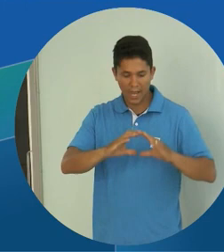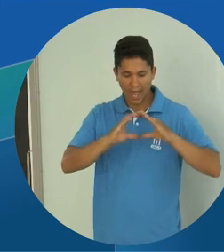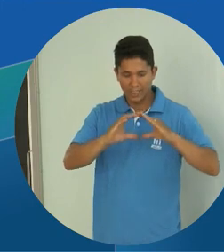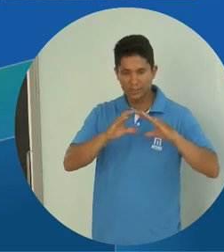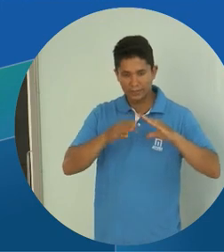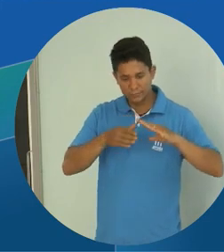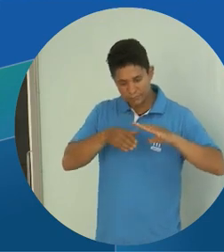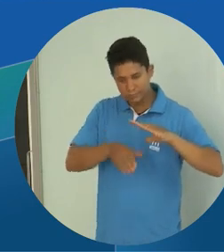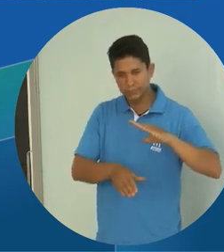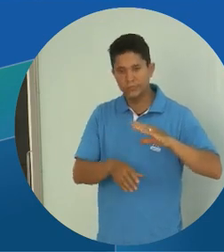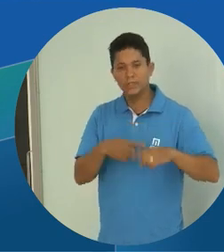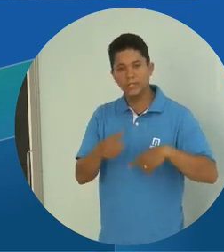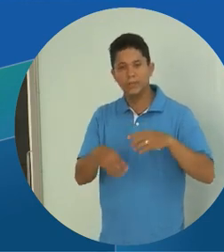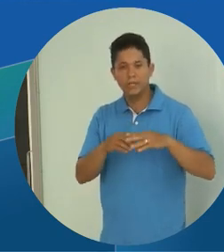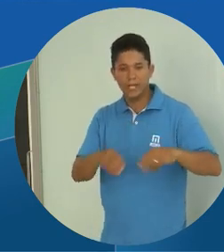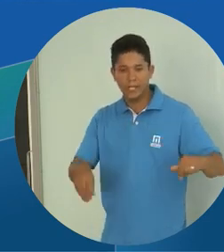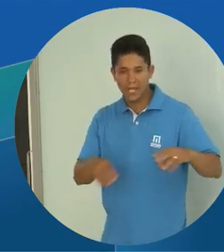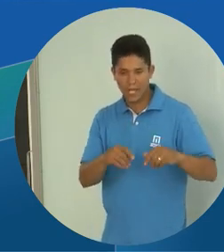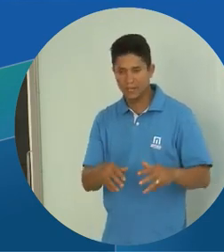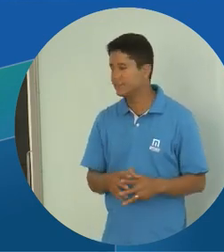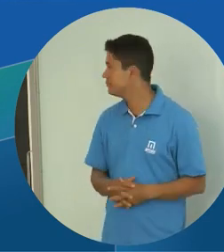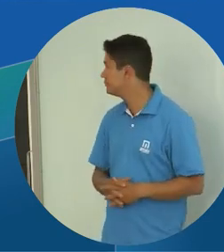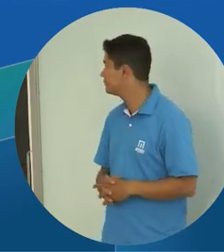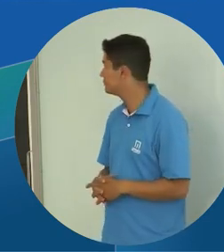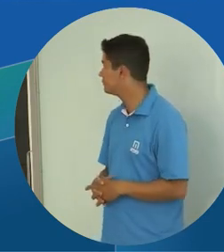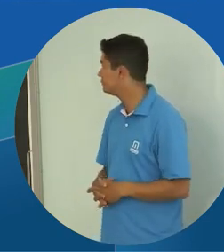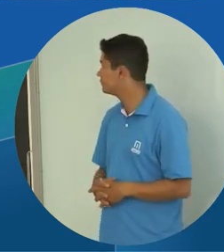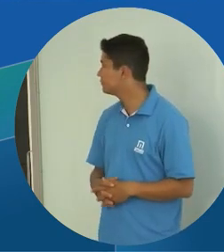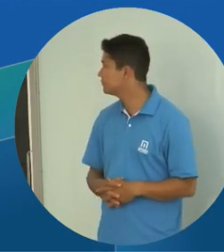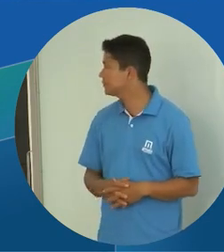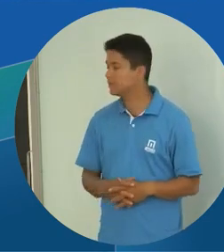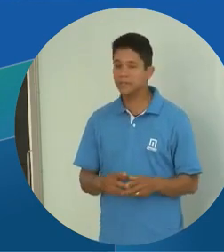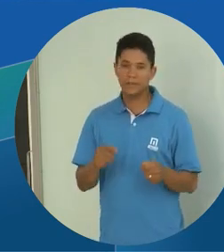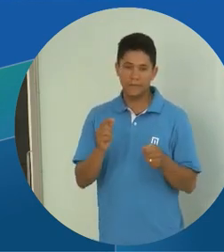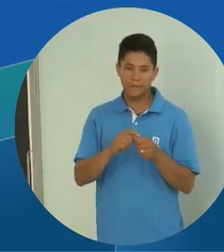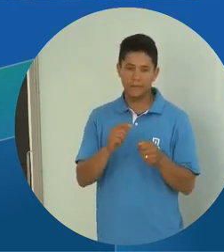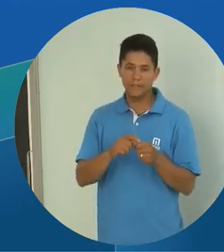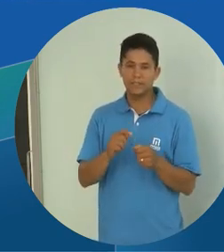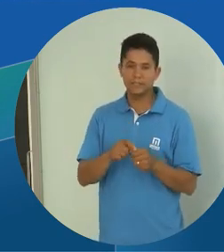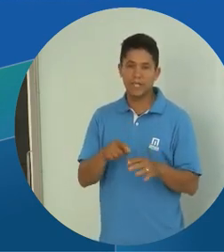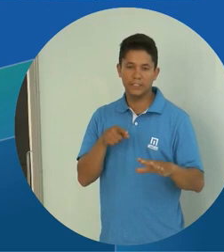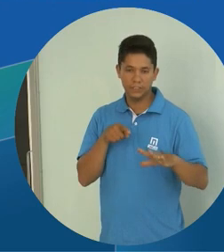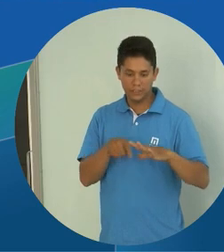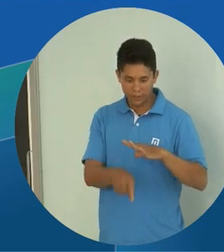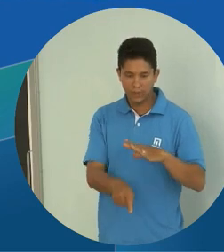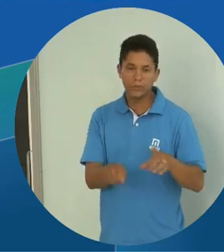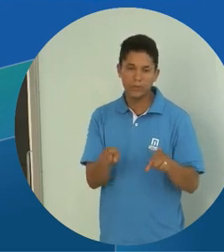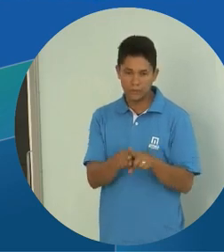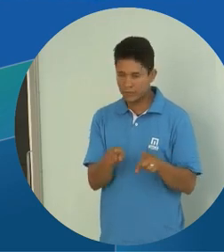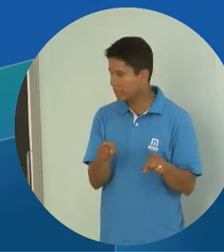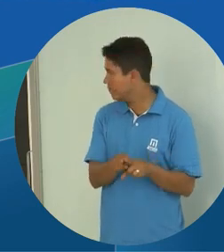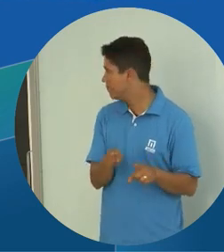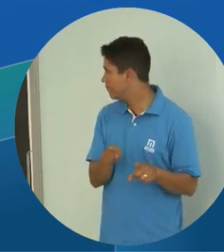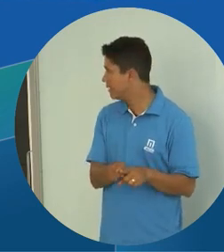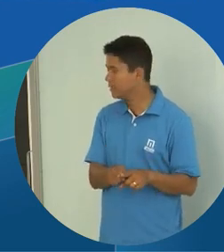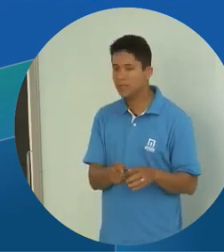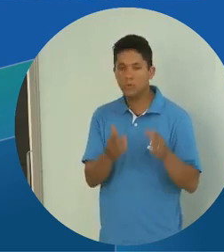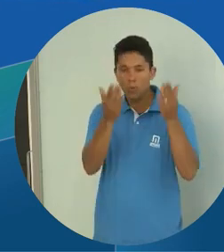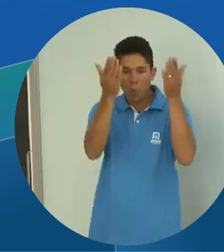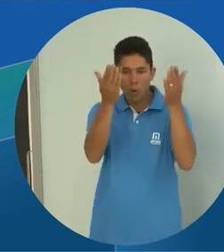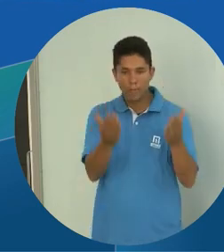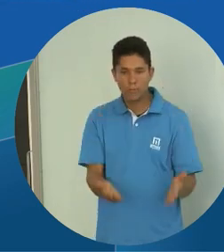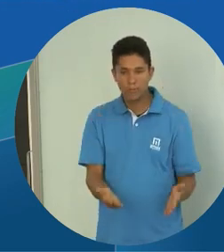terreno natural. E aí a gente fez as injeções também no corpo da